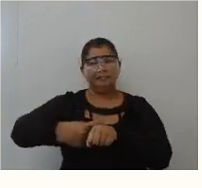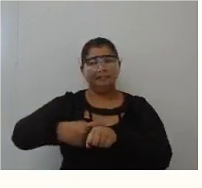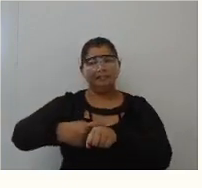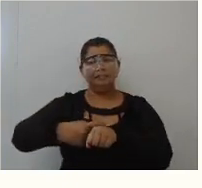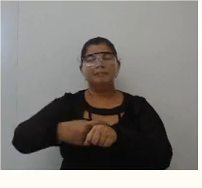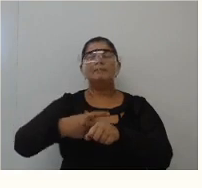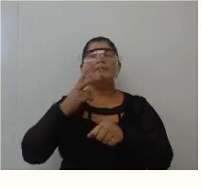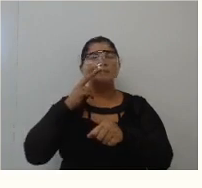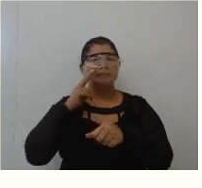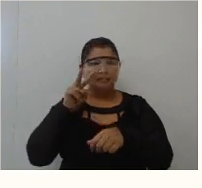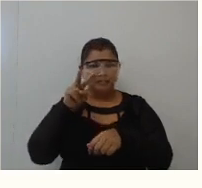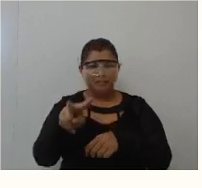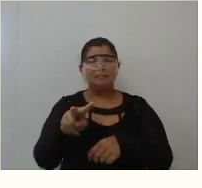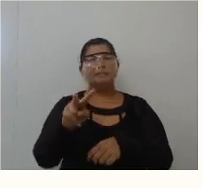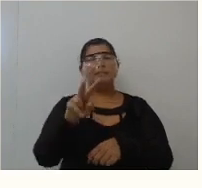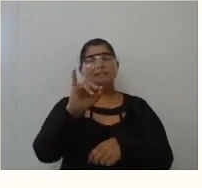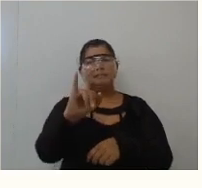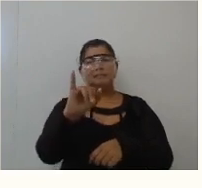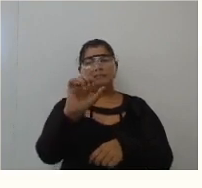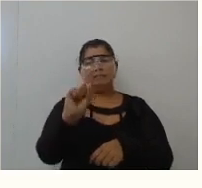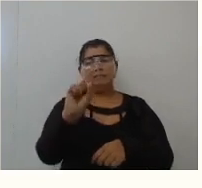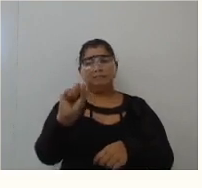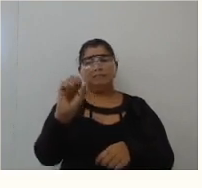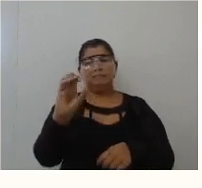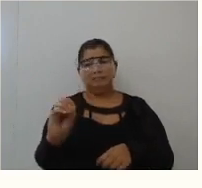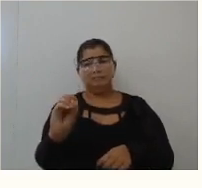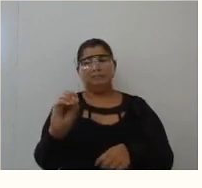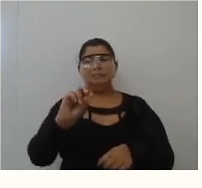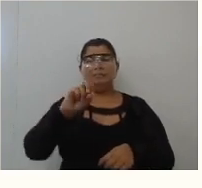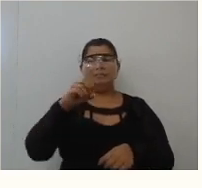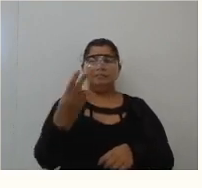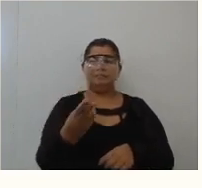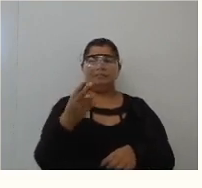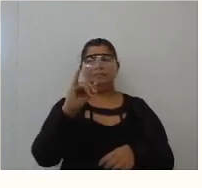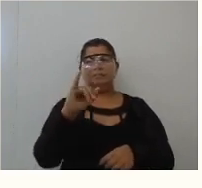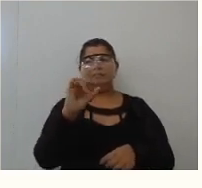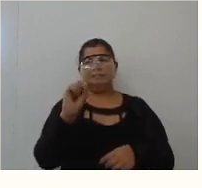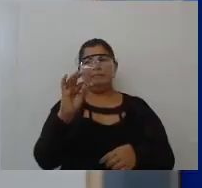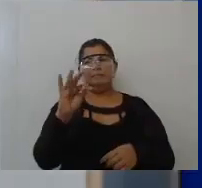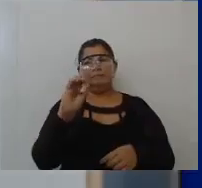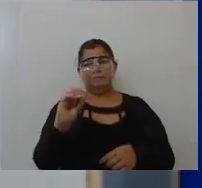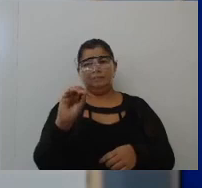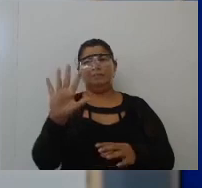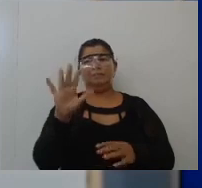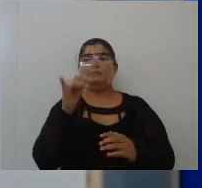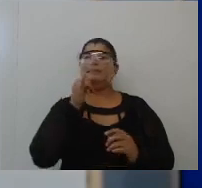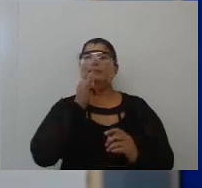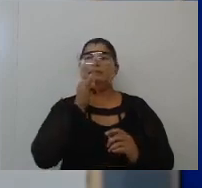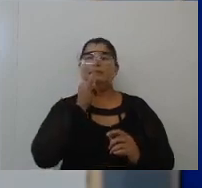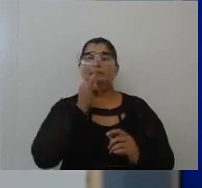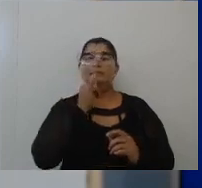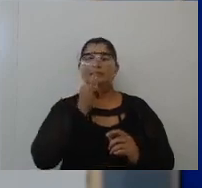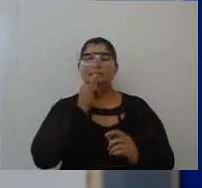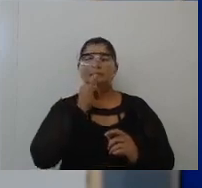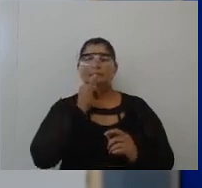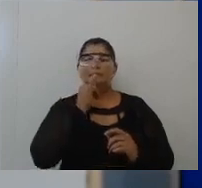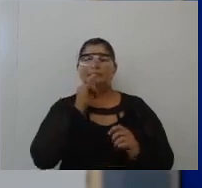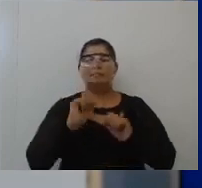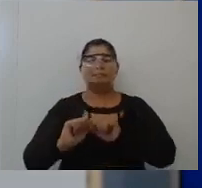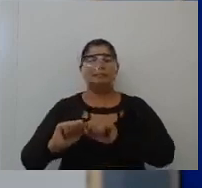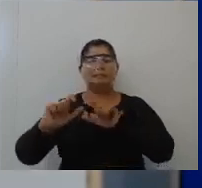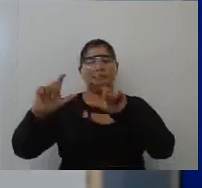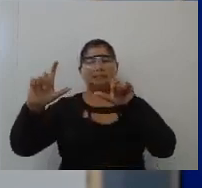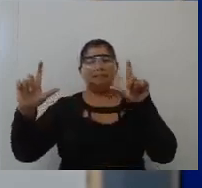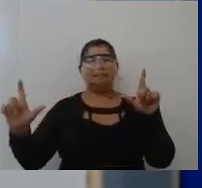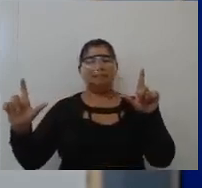isso. Verifique isto. Deixa eu botar um exemplo aqui no quadro para vocês, enquanto vocês copiam. Deixa em tela cheia, por favor,